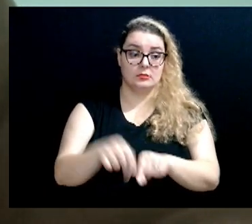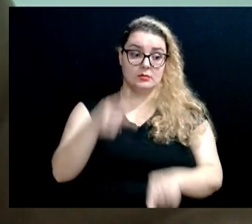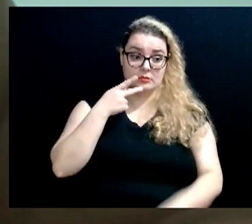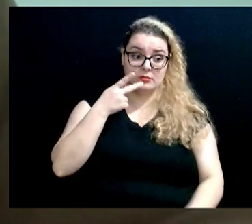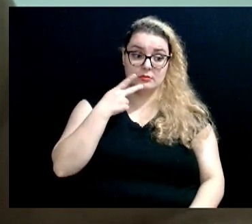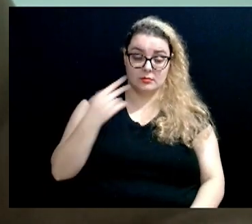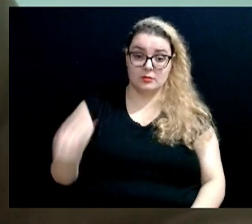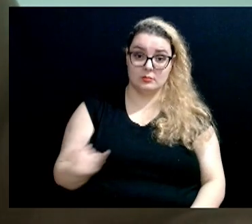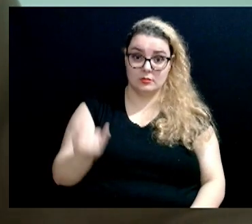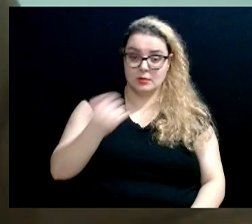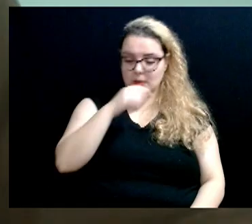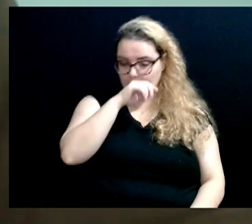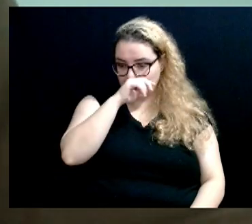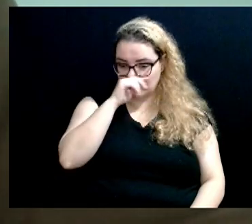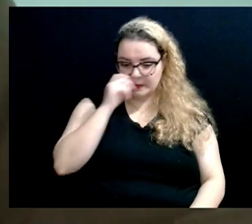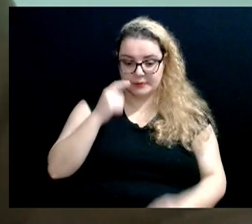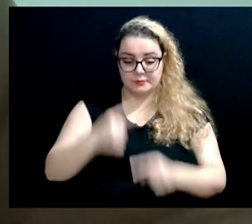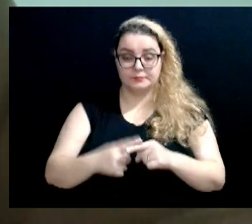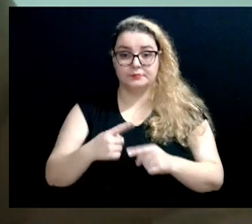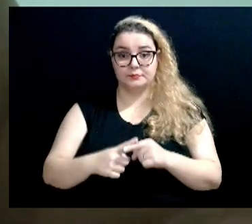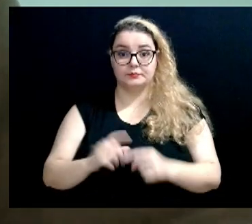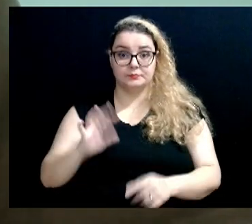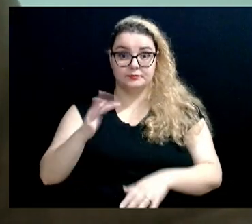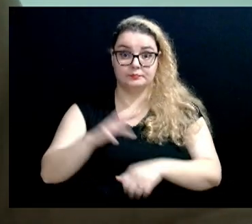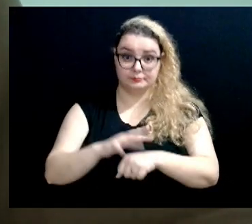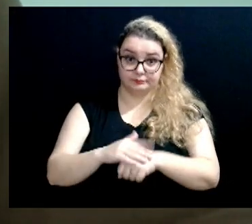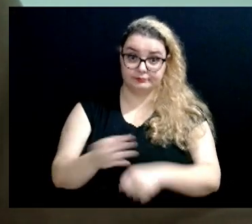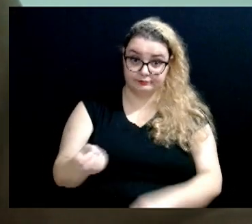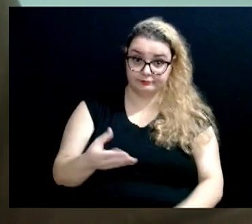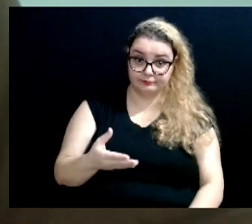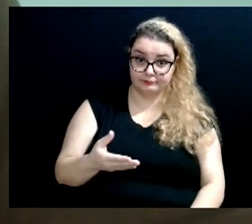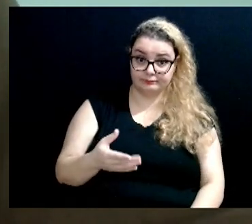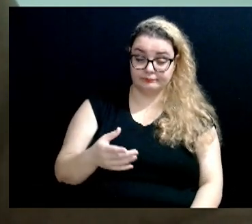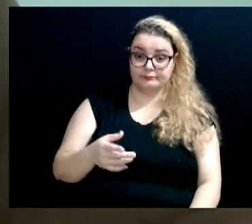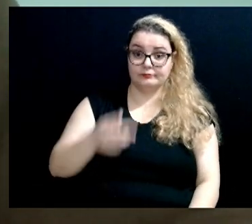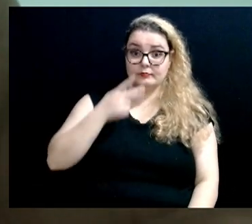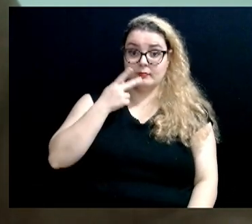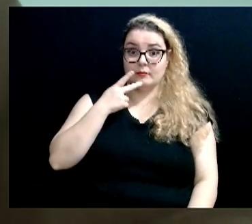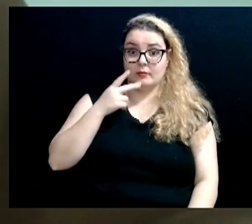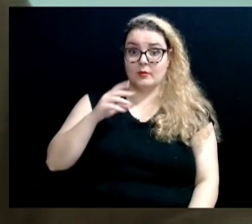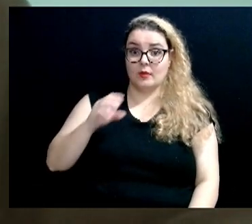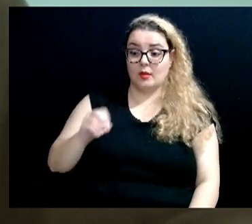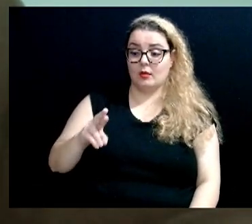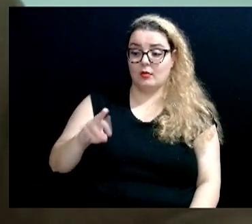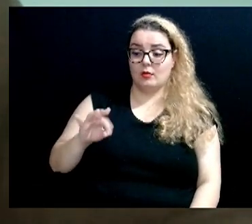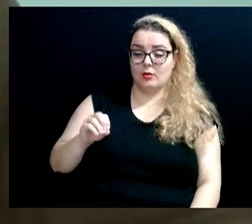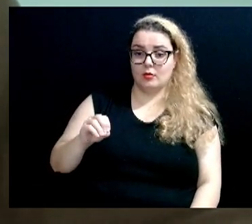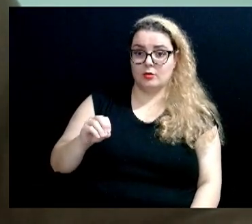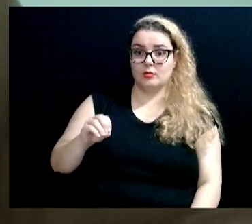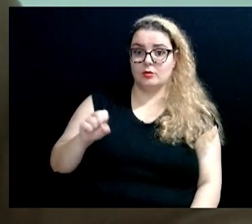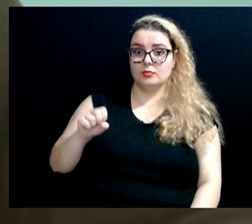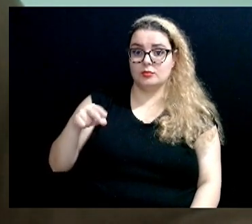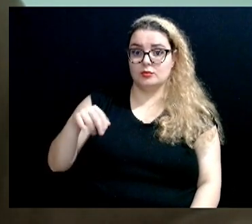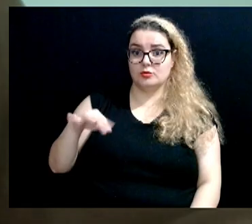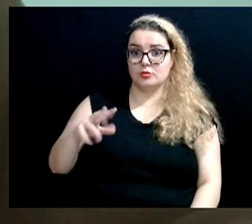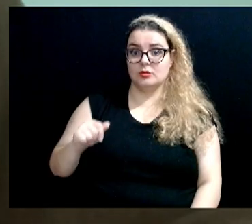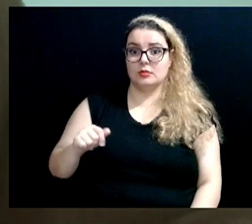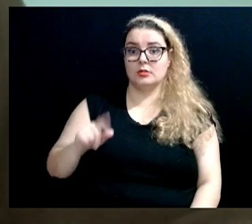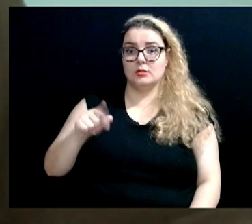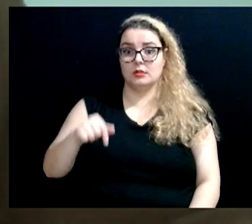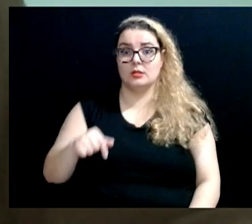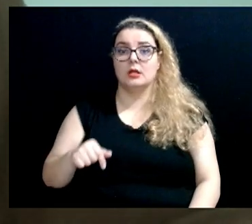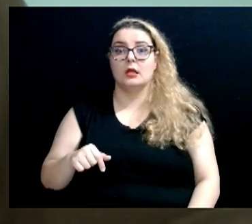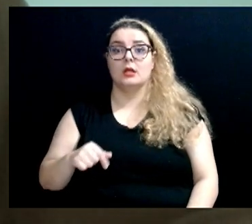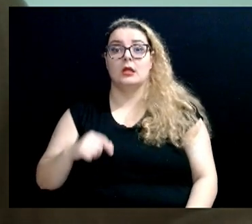interessante, porque surgiu até uma doença nova. A gente chama disso de ortossônia, que são aqueles tão preocupados em